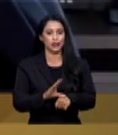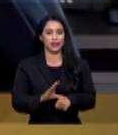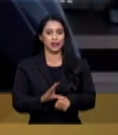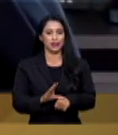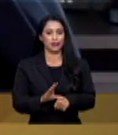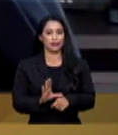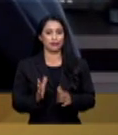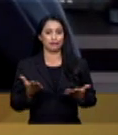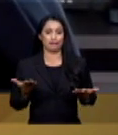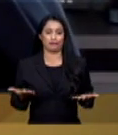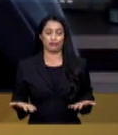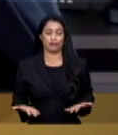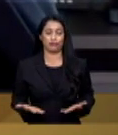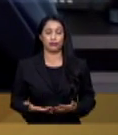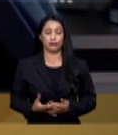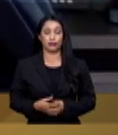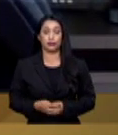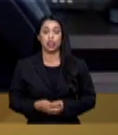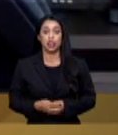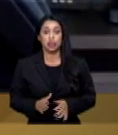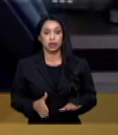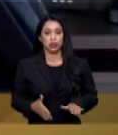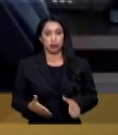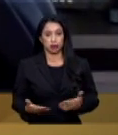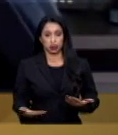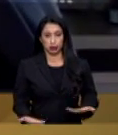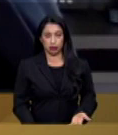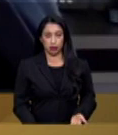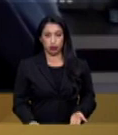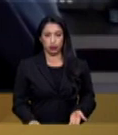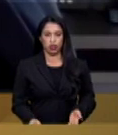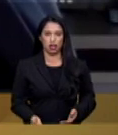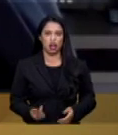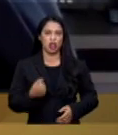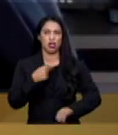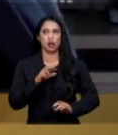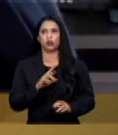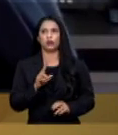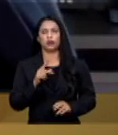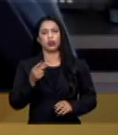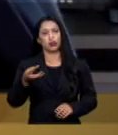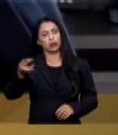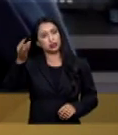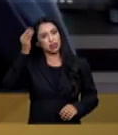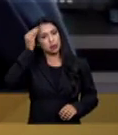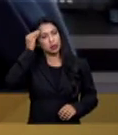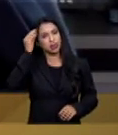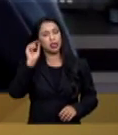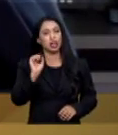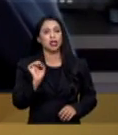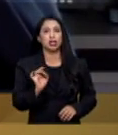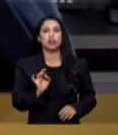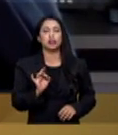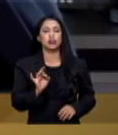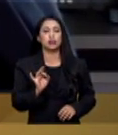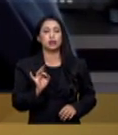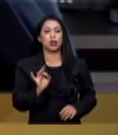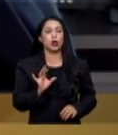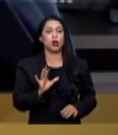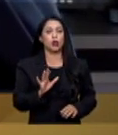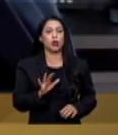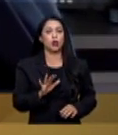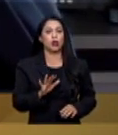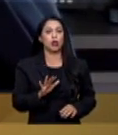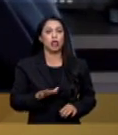público. E, portanto, eu não vou interpretá-las apenas em abstratos, mas vou interpretá-las